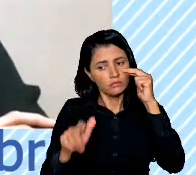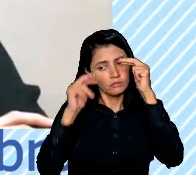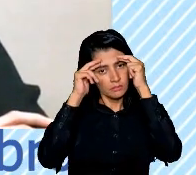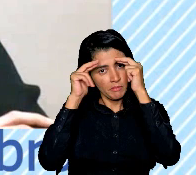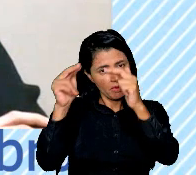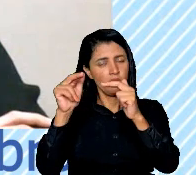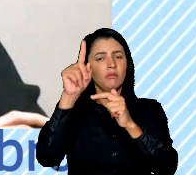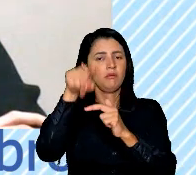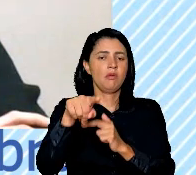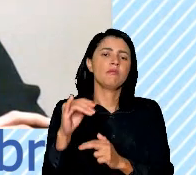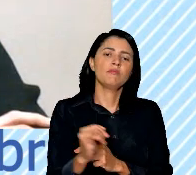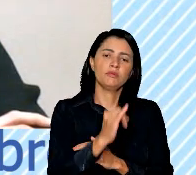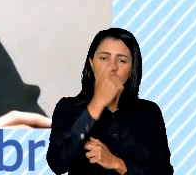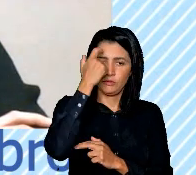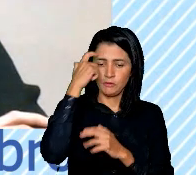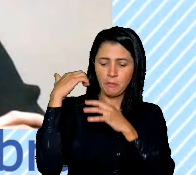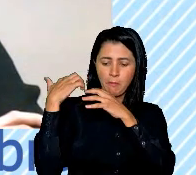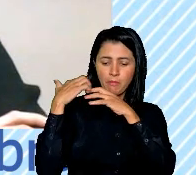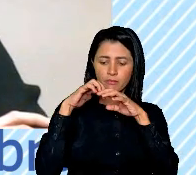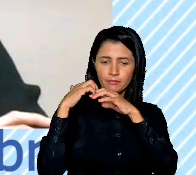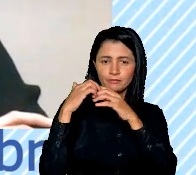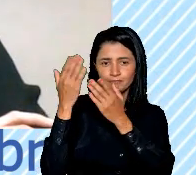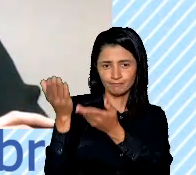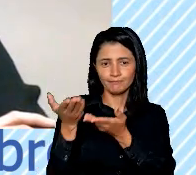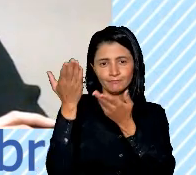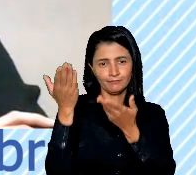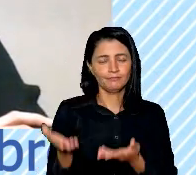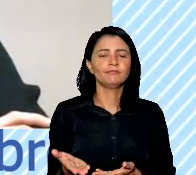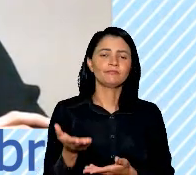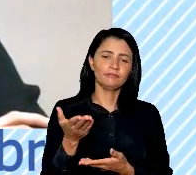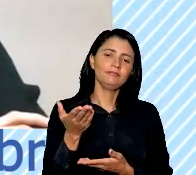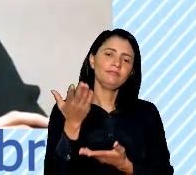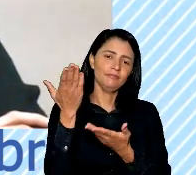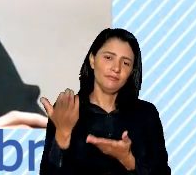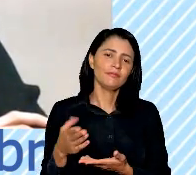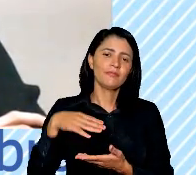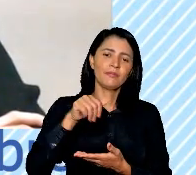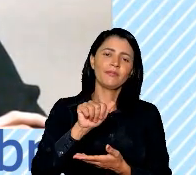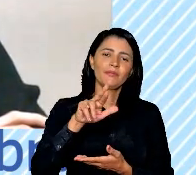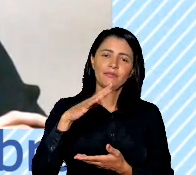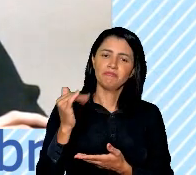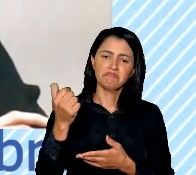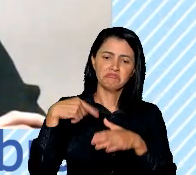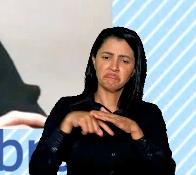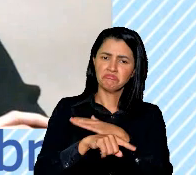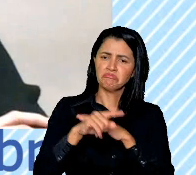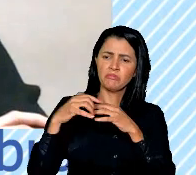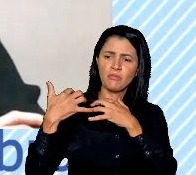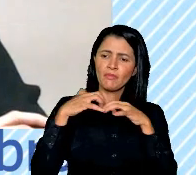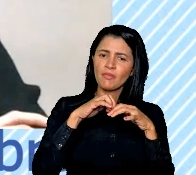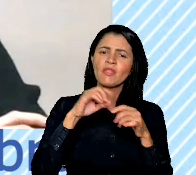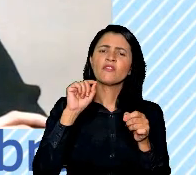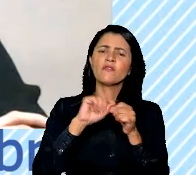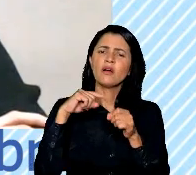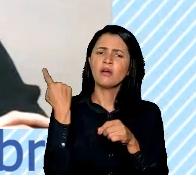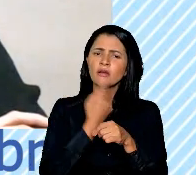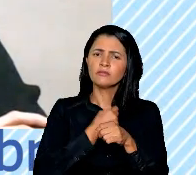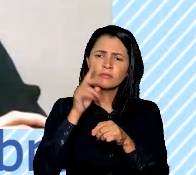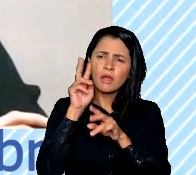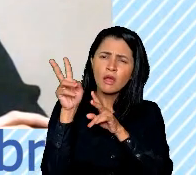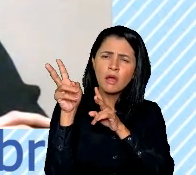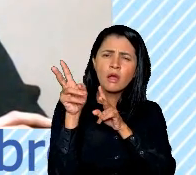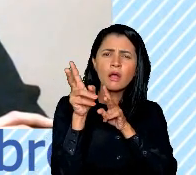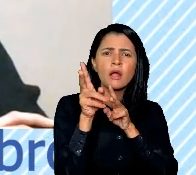importante reflexão trazida pela doutora Márcia, uma reflexão profunda, que nos faz ver essa